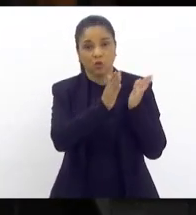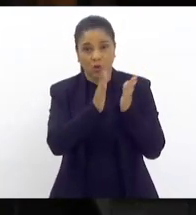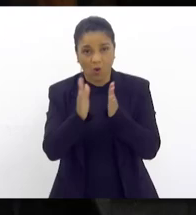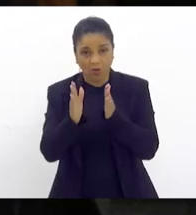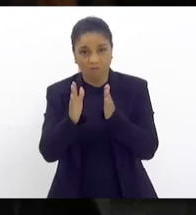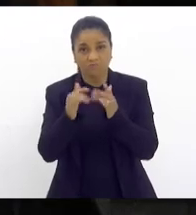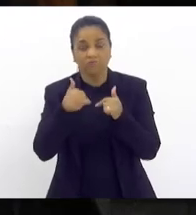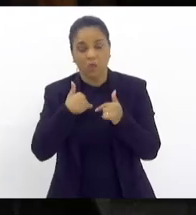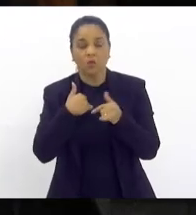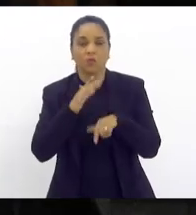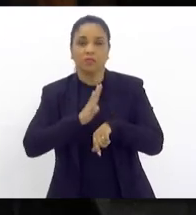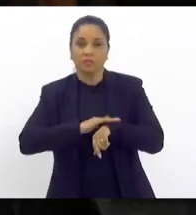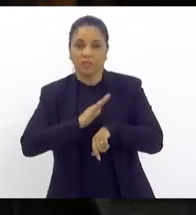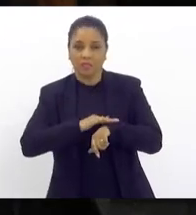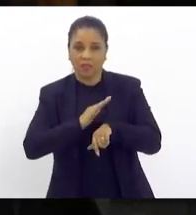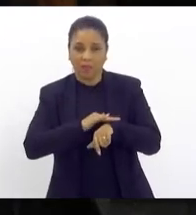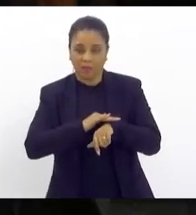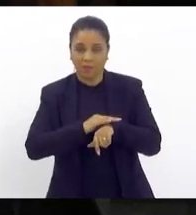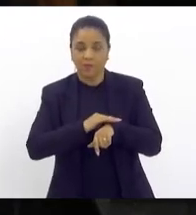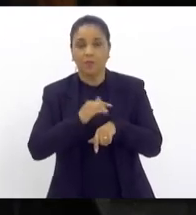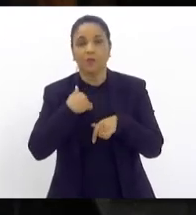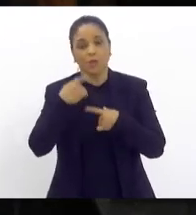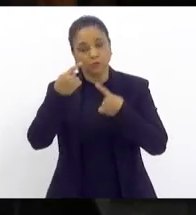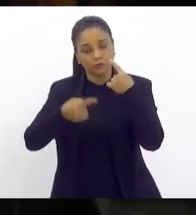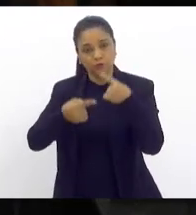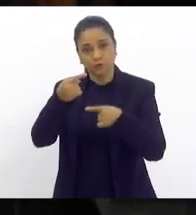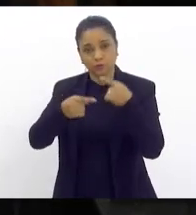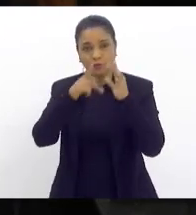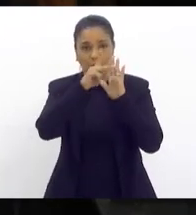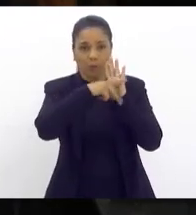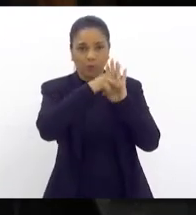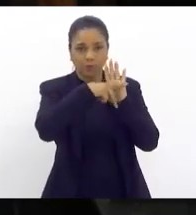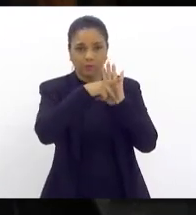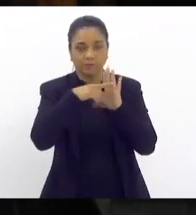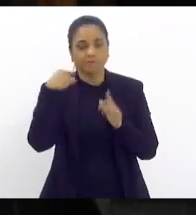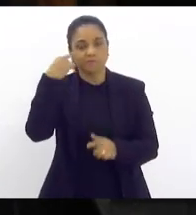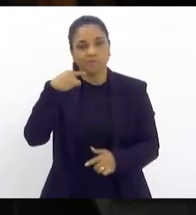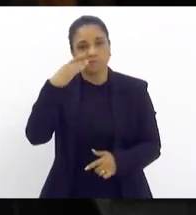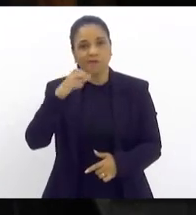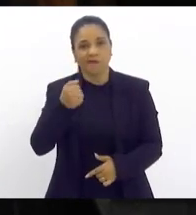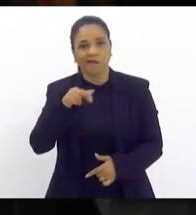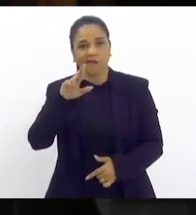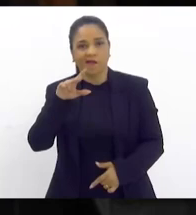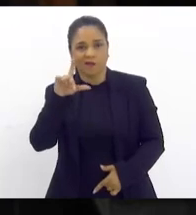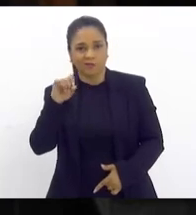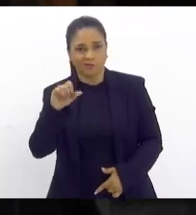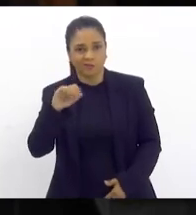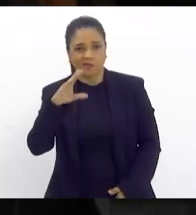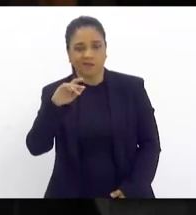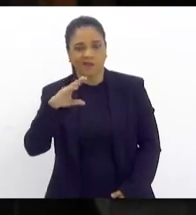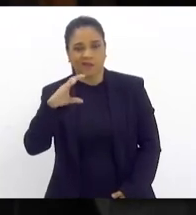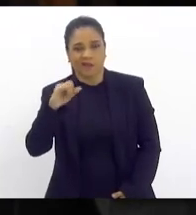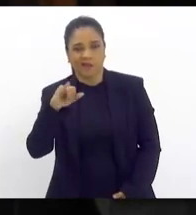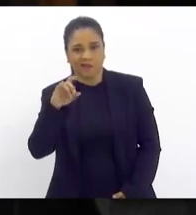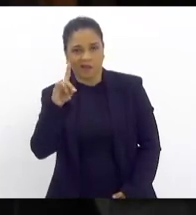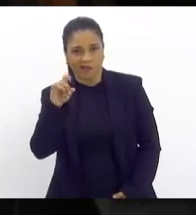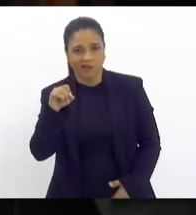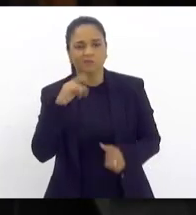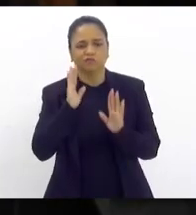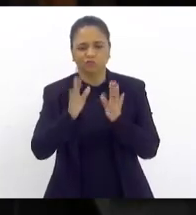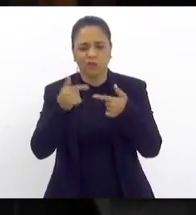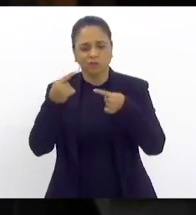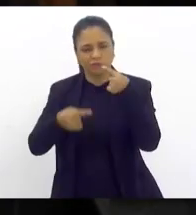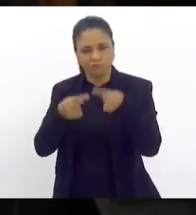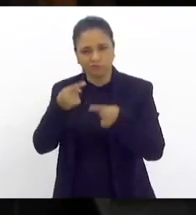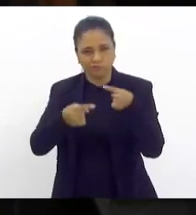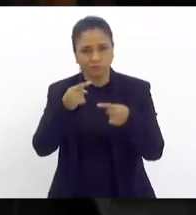que me resta discutir o importante projeto do deputado Carlos Caiado que outras deputadas e deputados já discutiram sobre a segurança